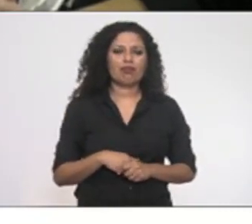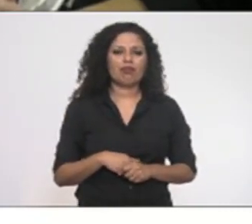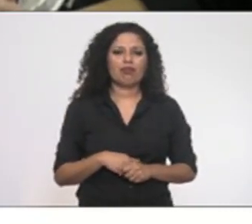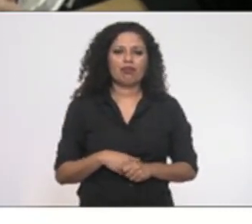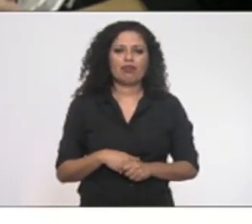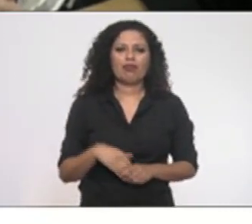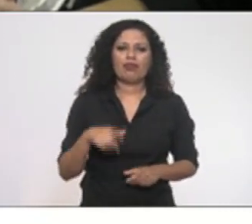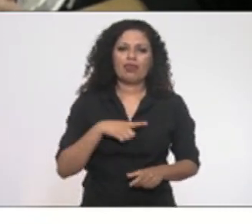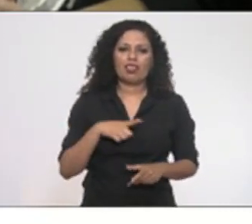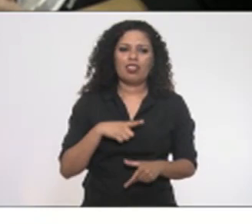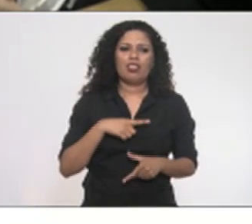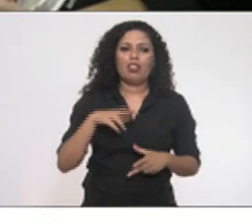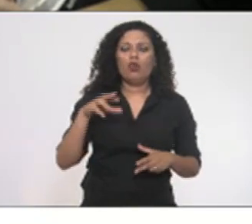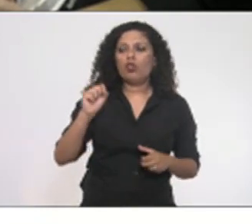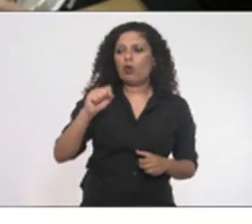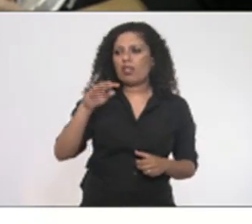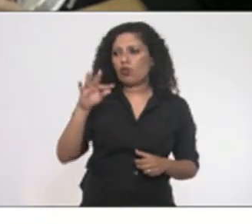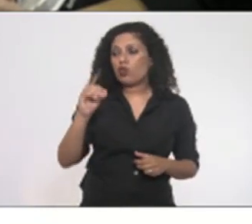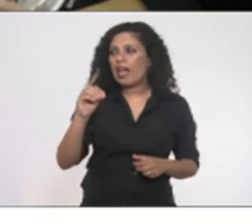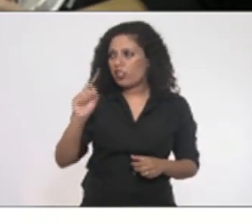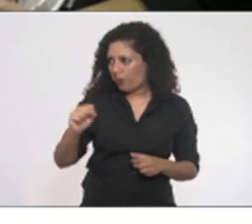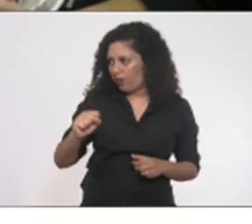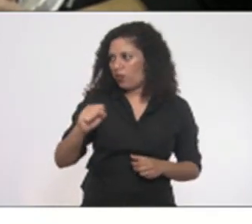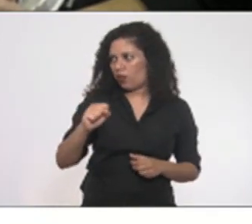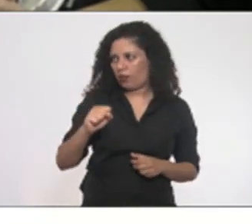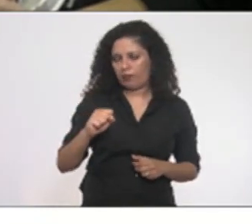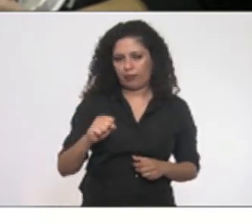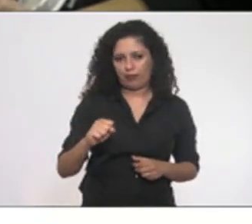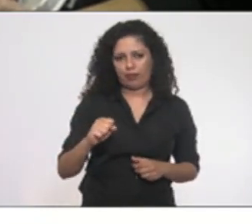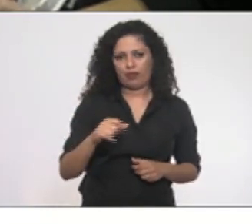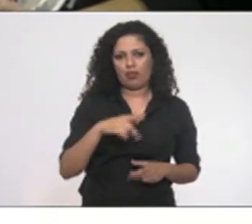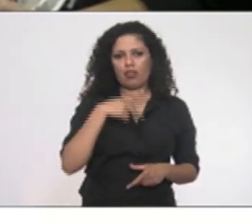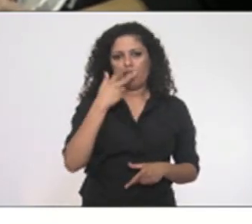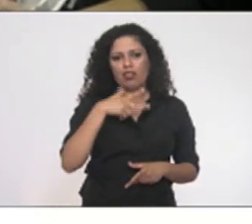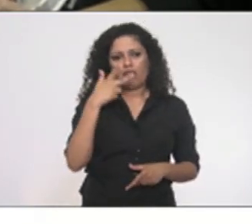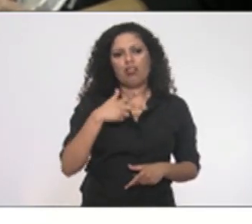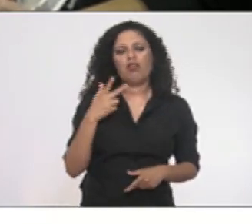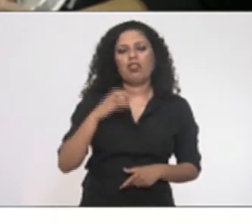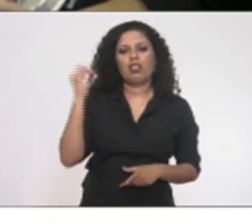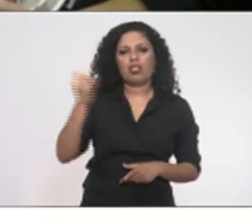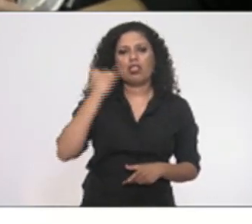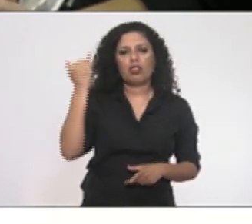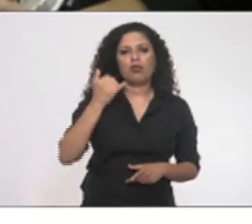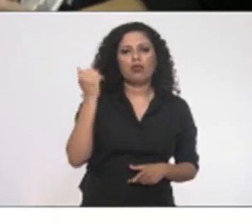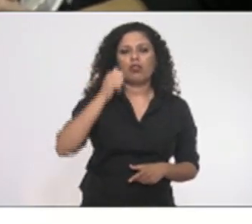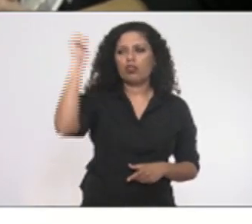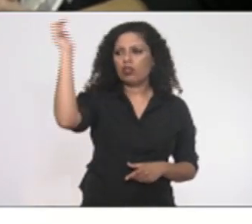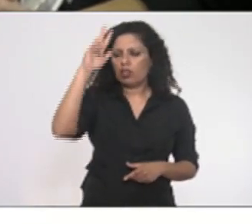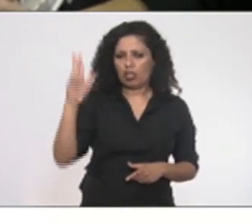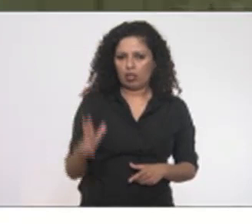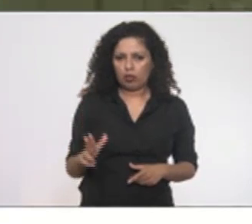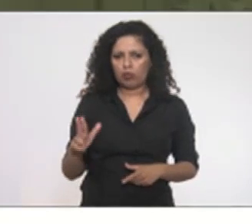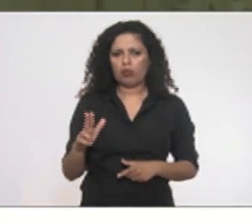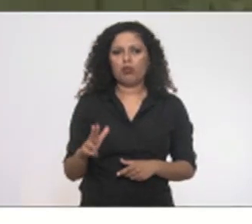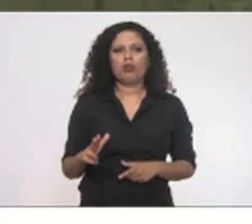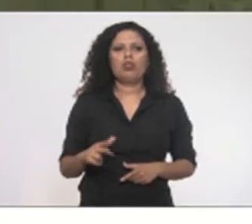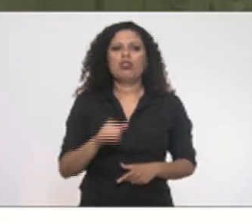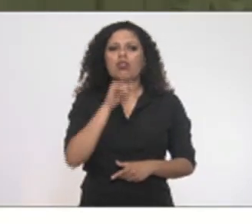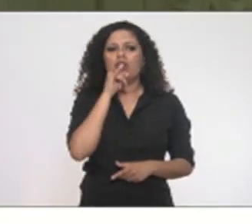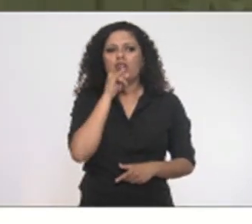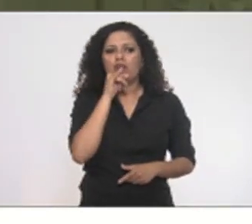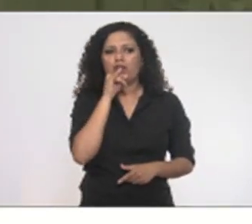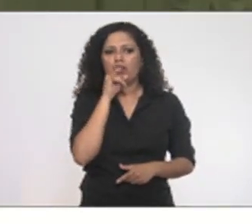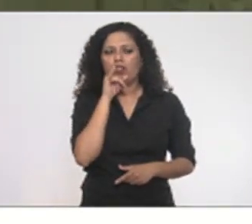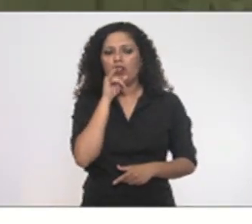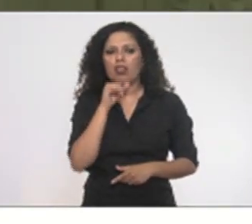custos adicionais para os consumidores. Só para falar da importância do setor energético brasileiro, esse slide, os investimentos